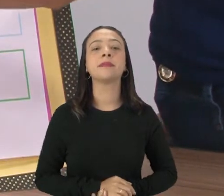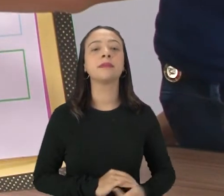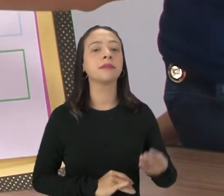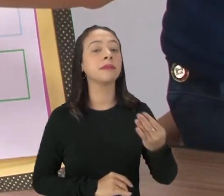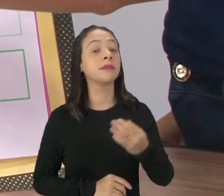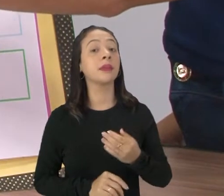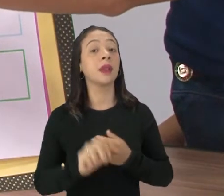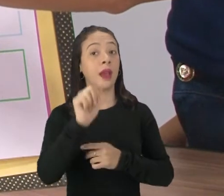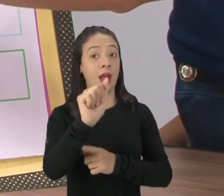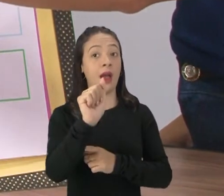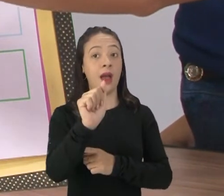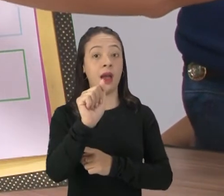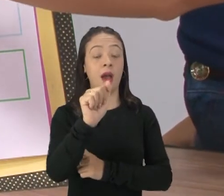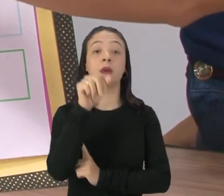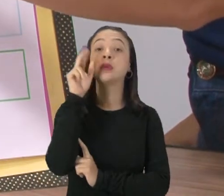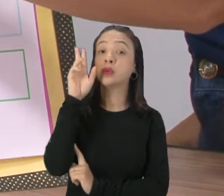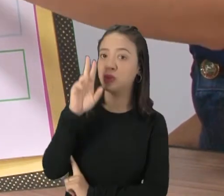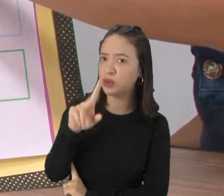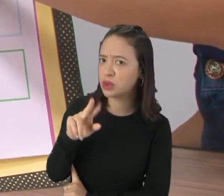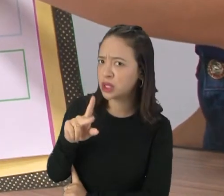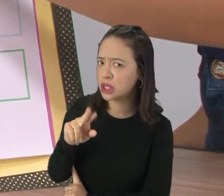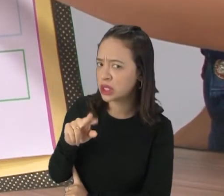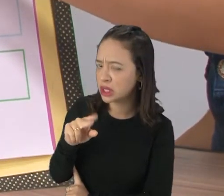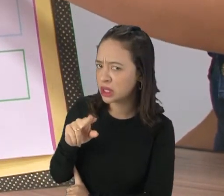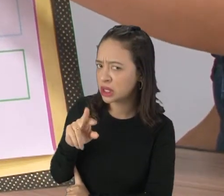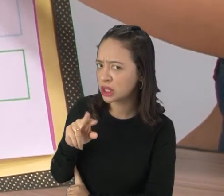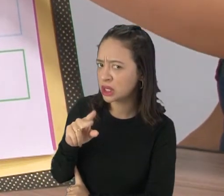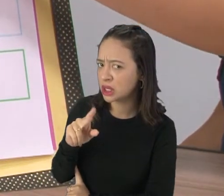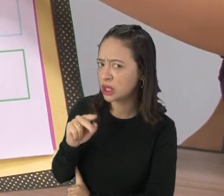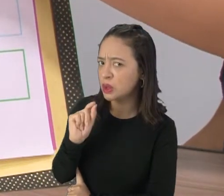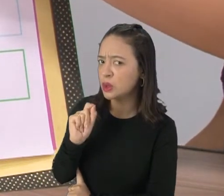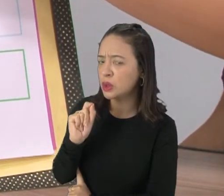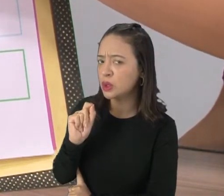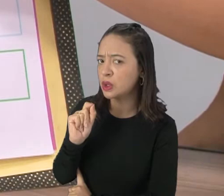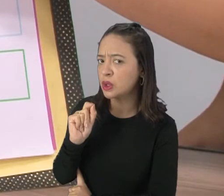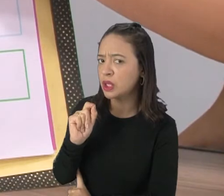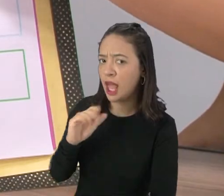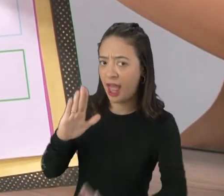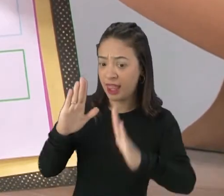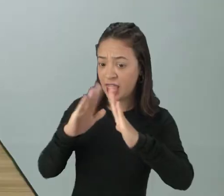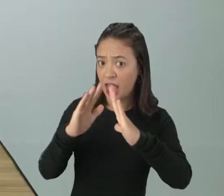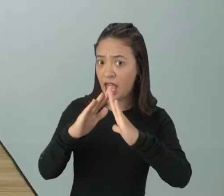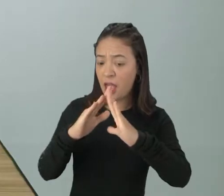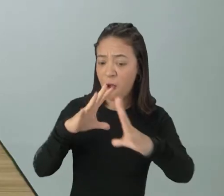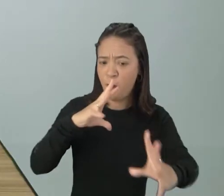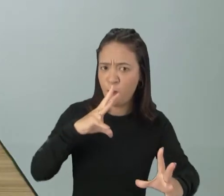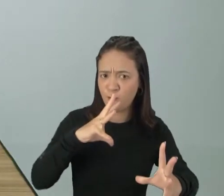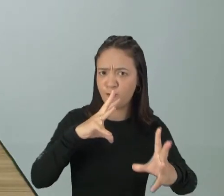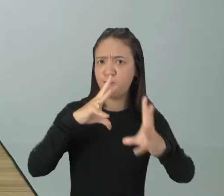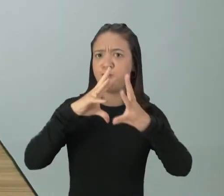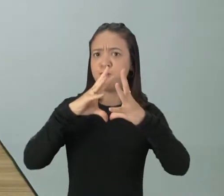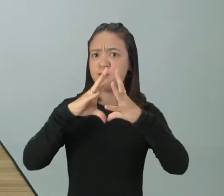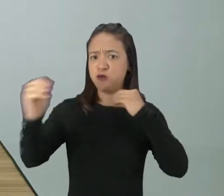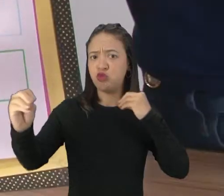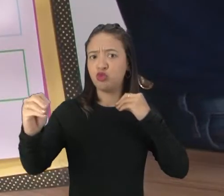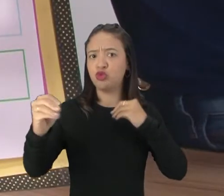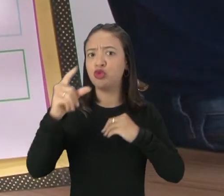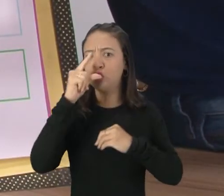Os irmãos fugiram da casa da